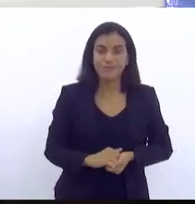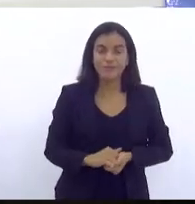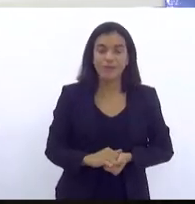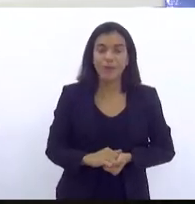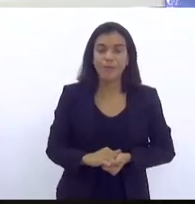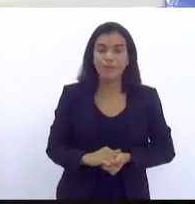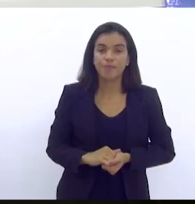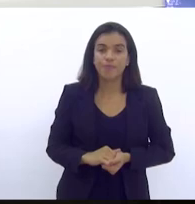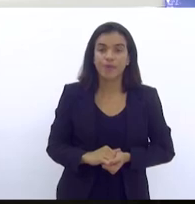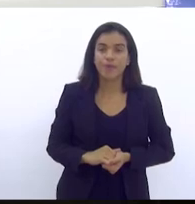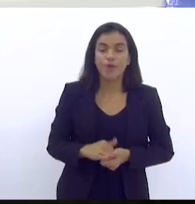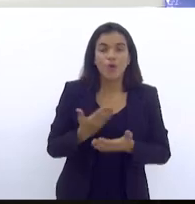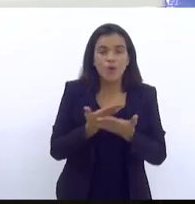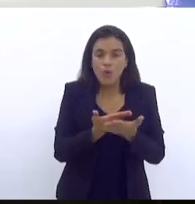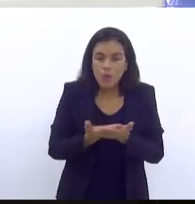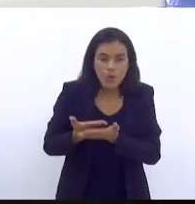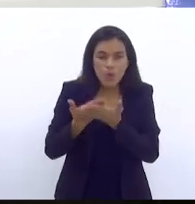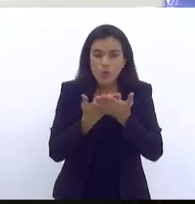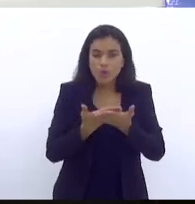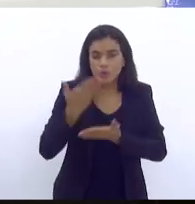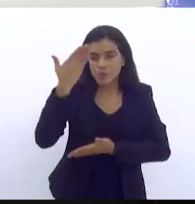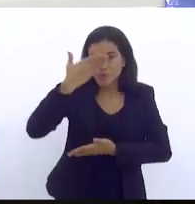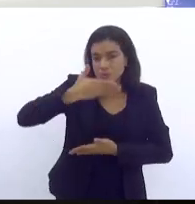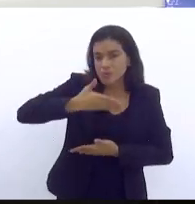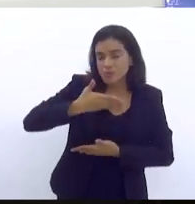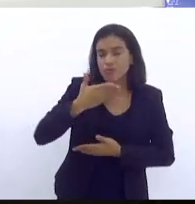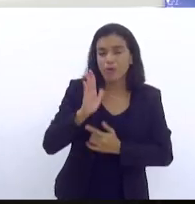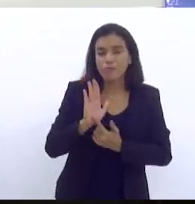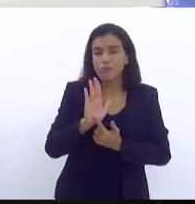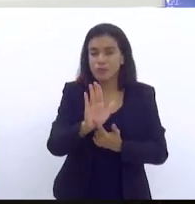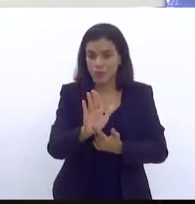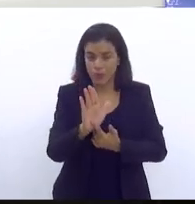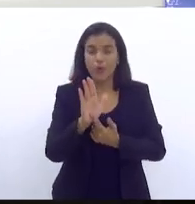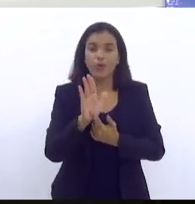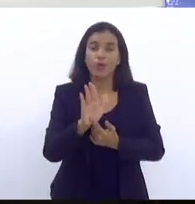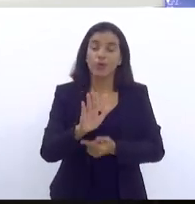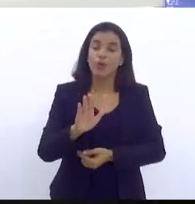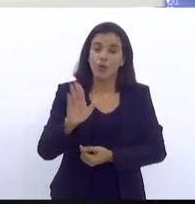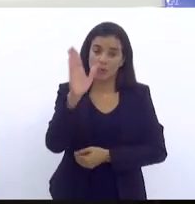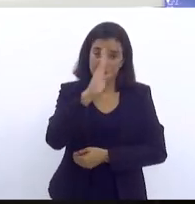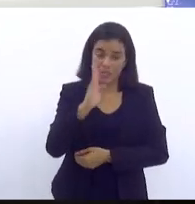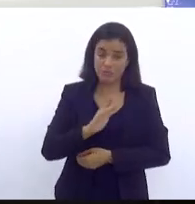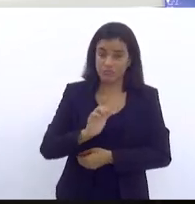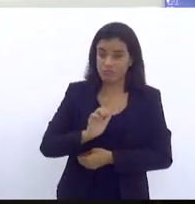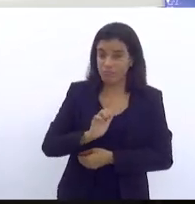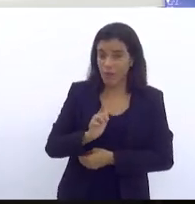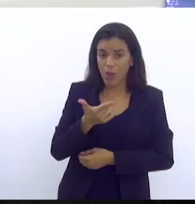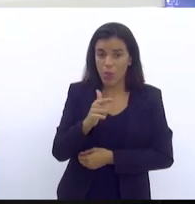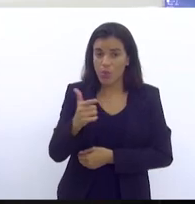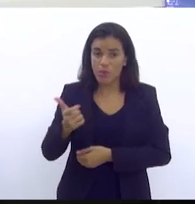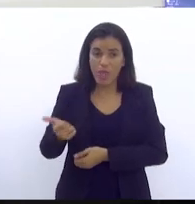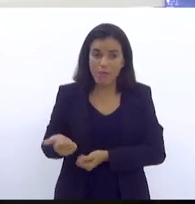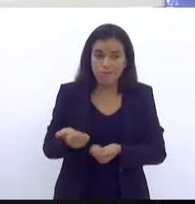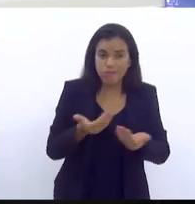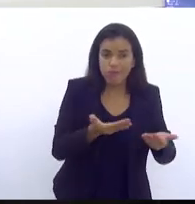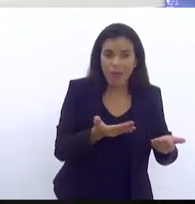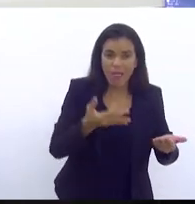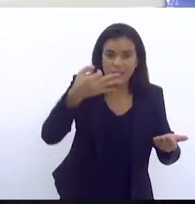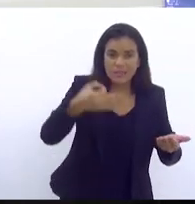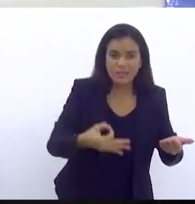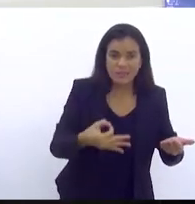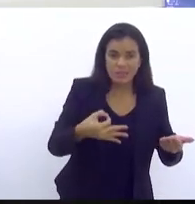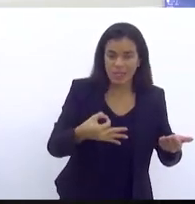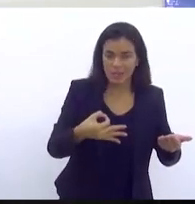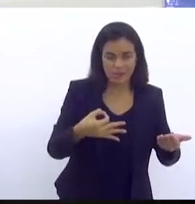o estudo mostrou que ess que o Brasil usufrui em abundância não chega de forma adequada aos seus